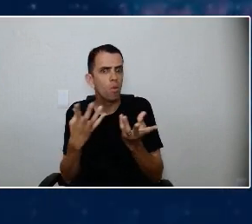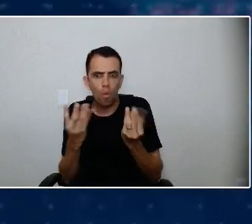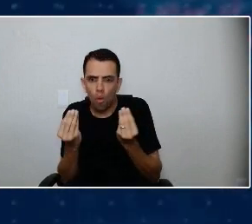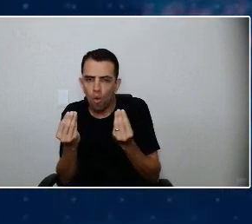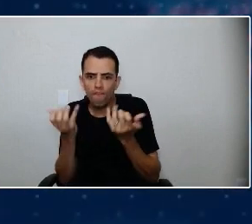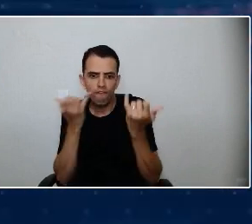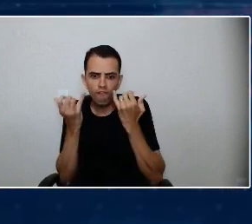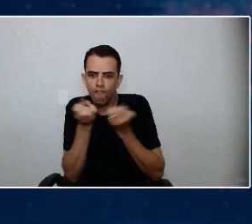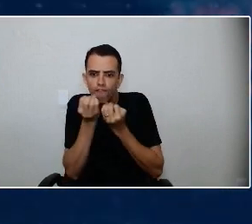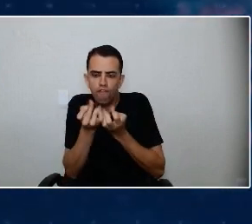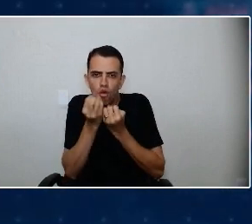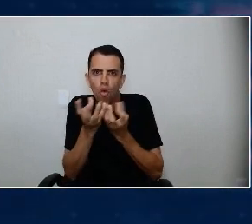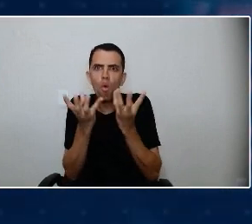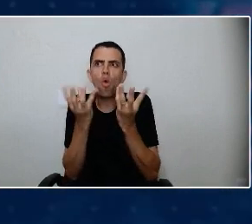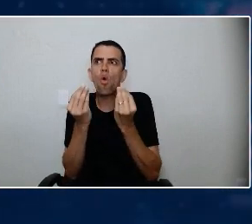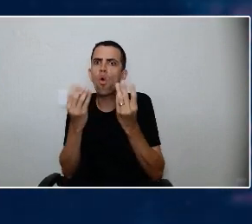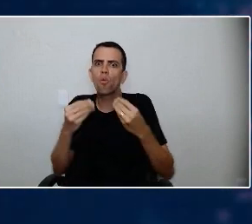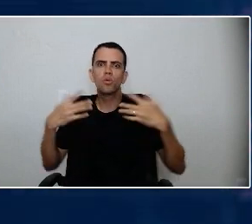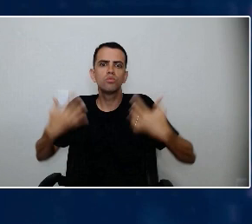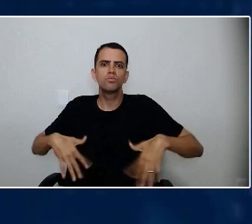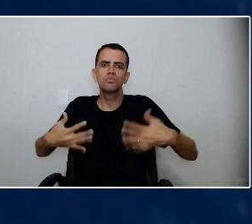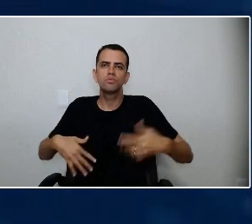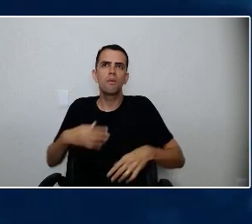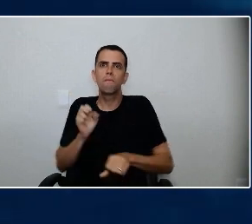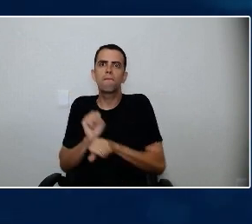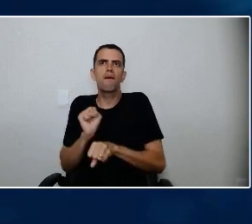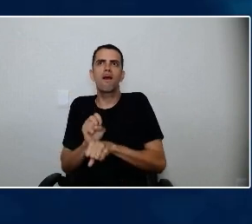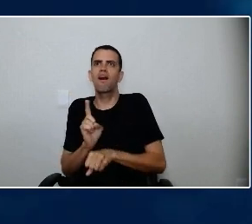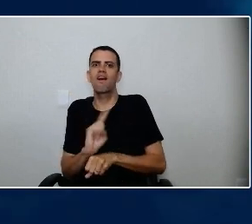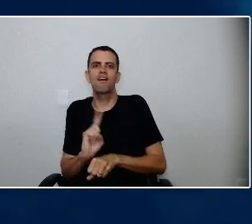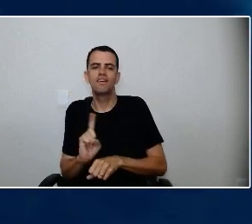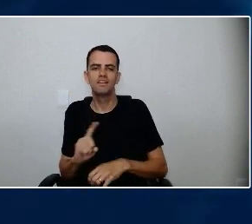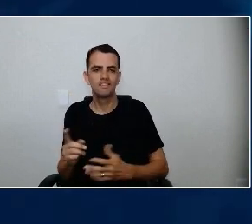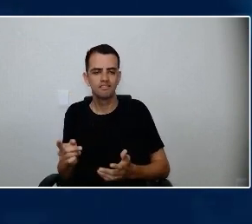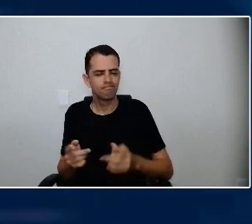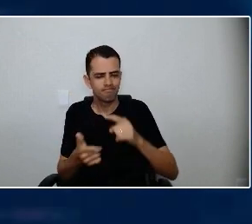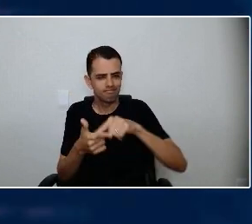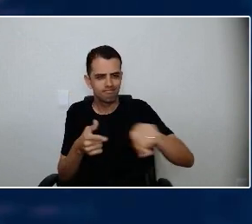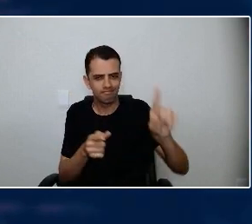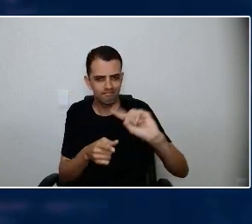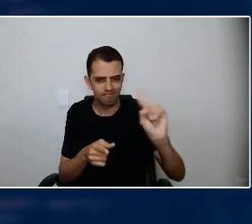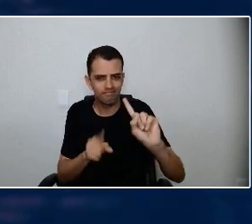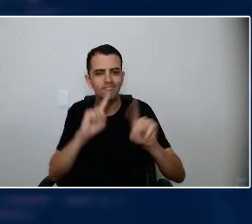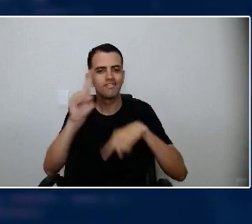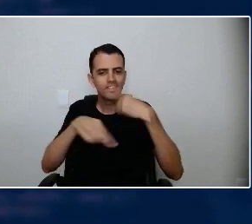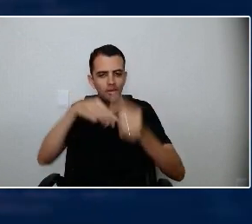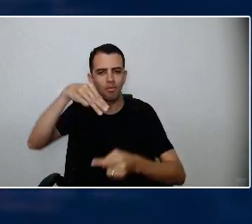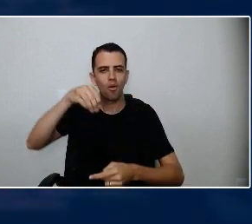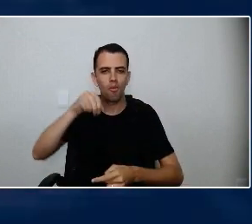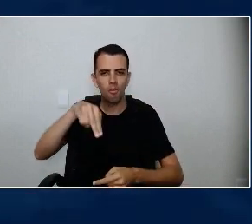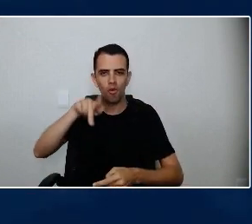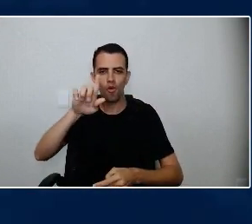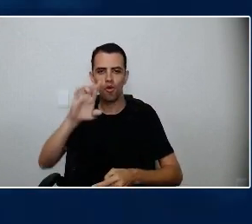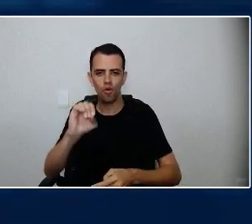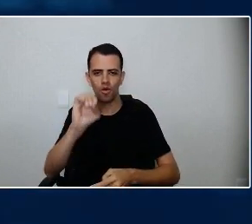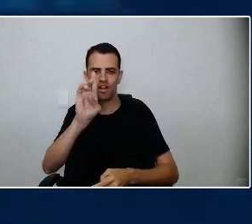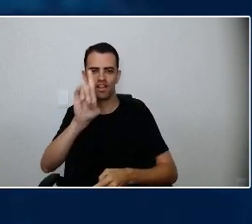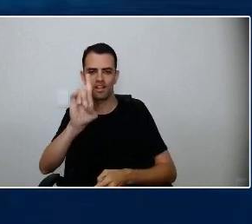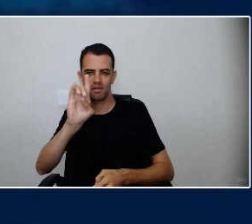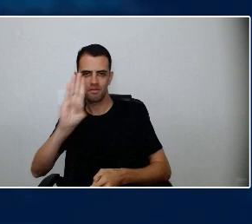30 minutos Don nada que eu nem esperava tem problema dá uma olhada no mongo Deb University for free pra comunidade mesmo